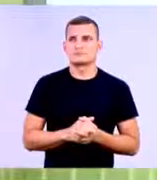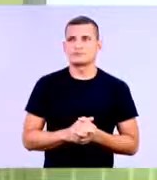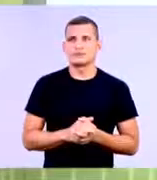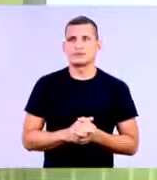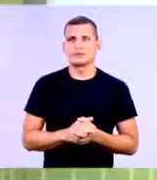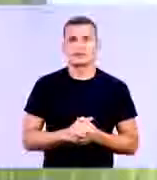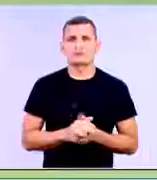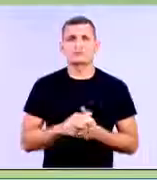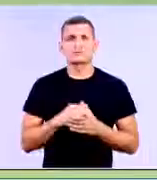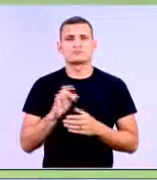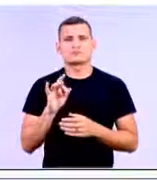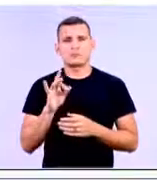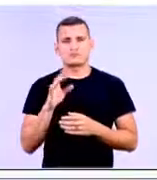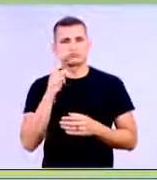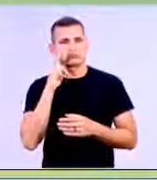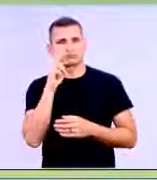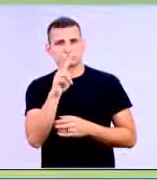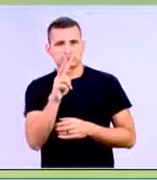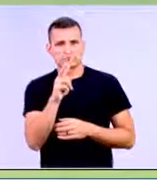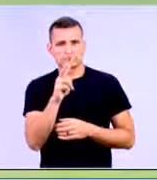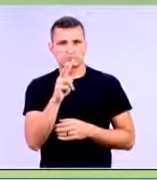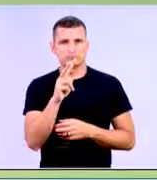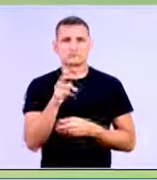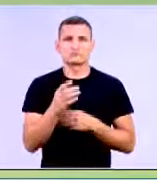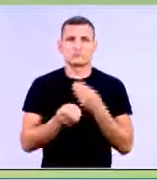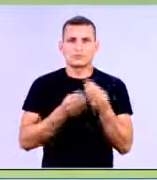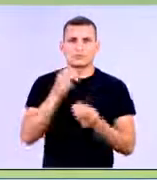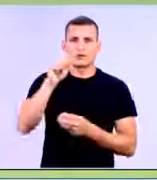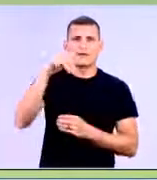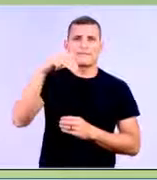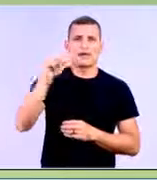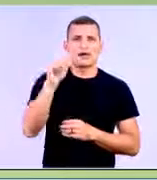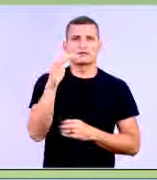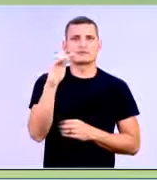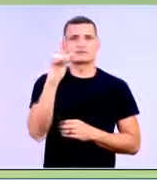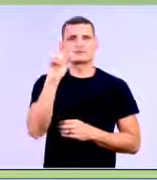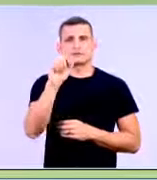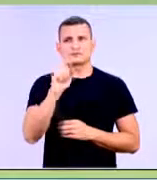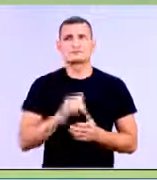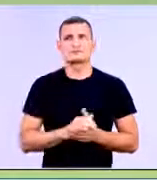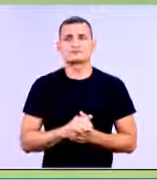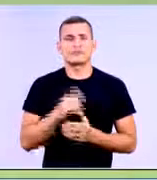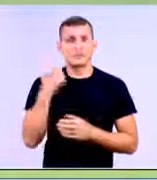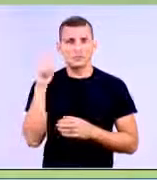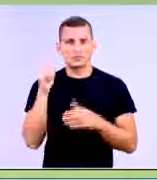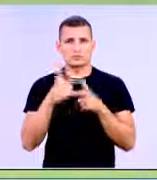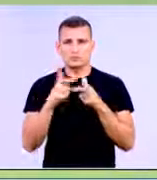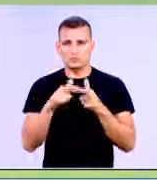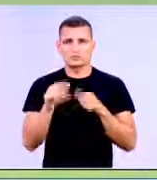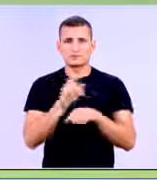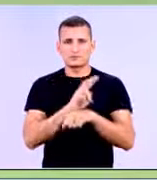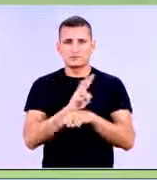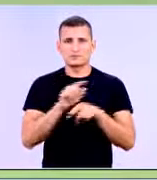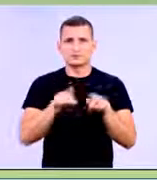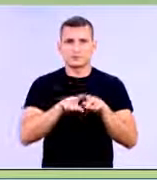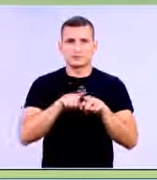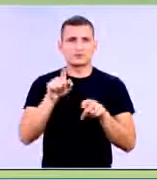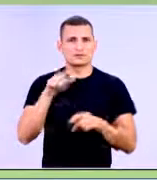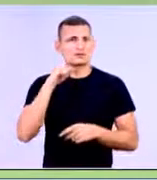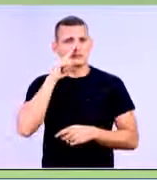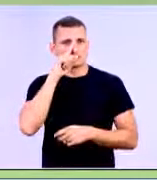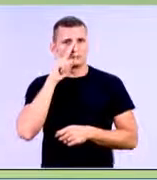a gente já poder se situar um pouco com relação aos tipos de ameaças. Um outro problema de segurança enfrentado são os